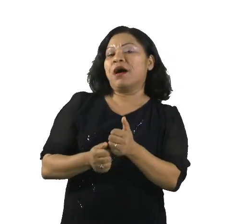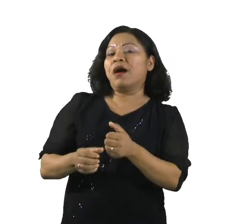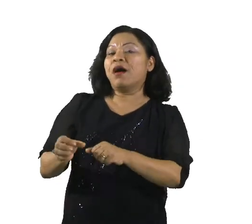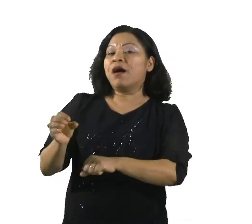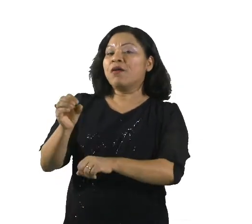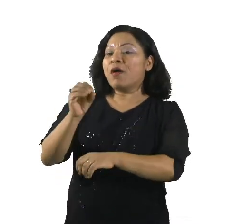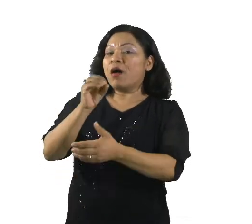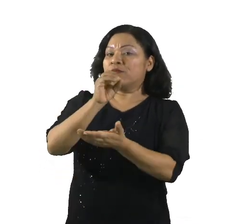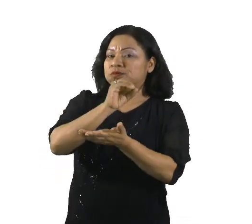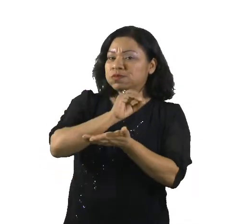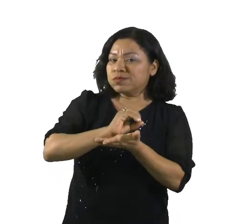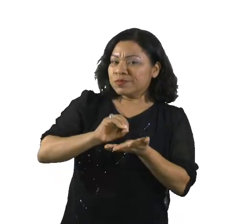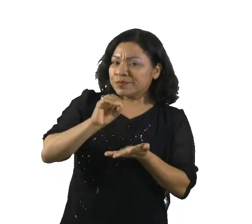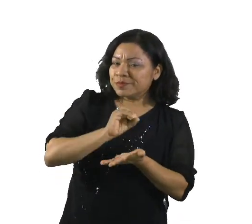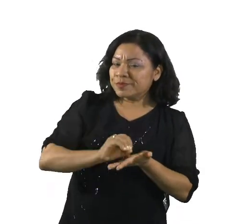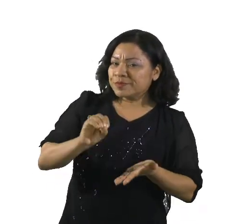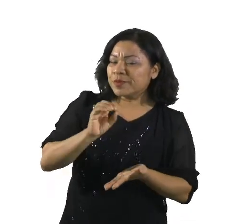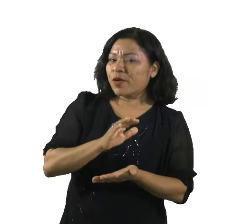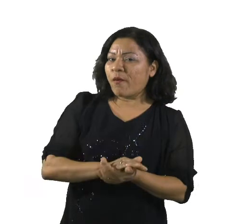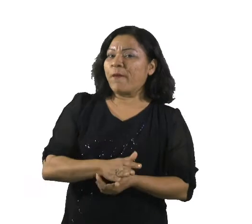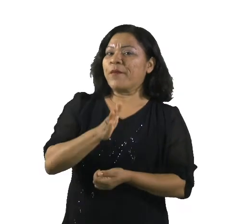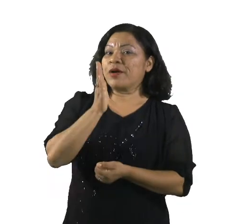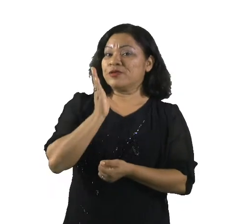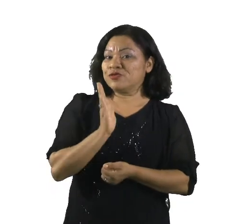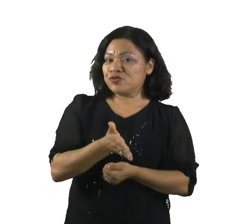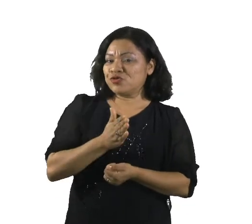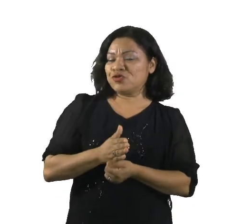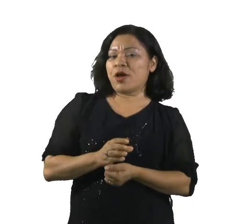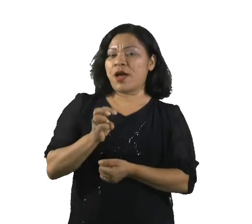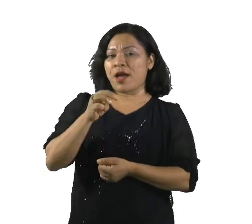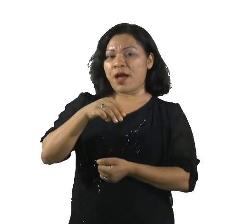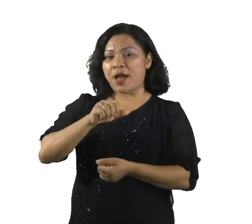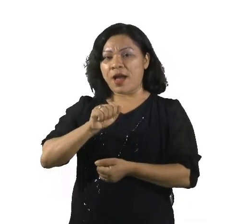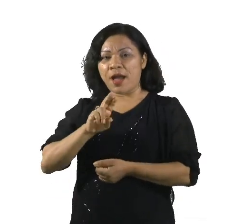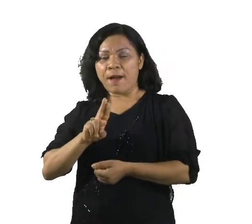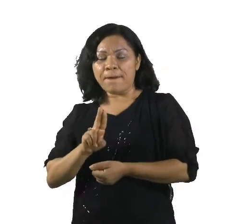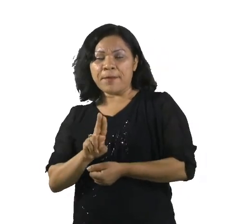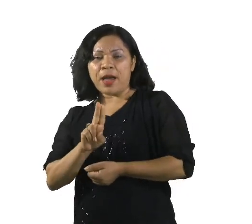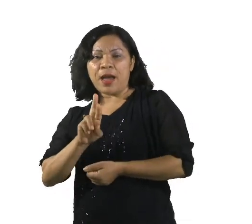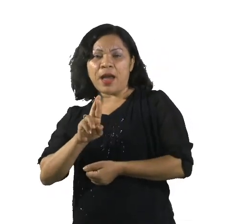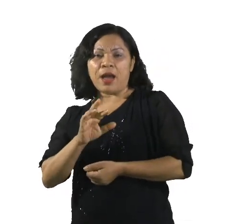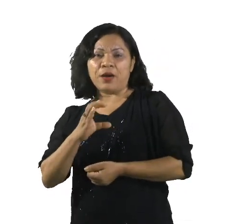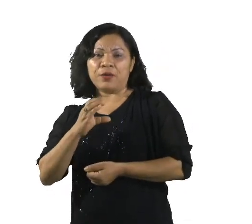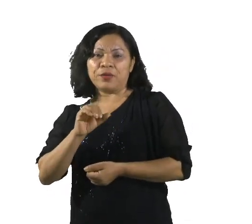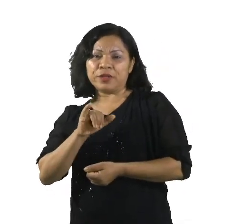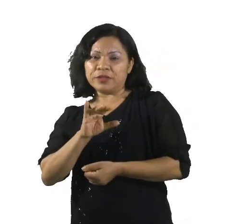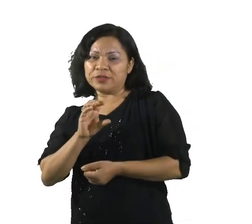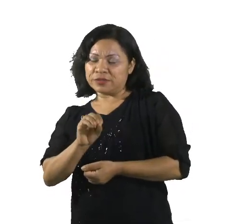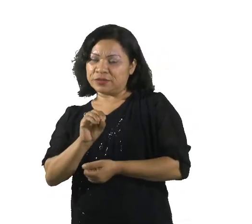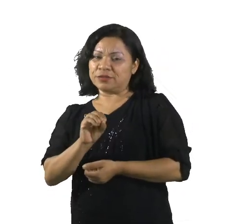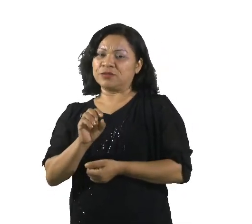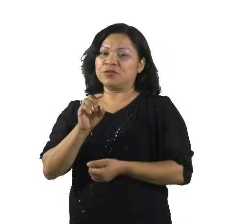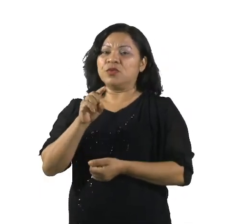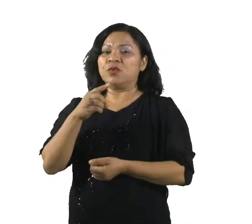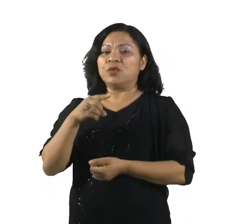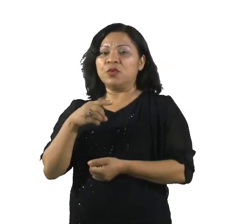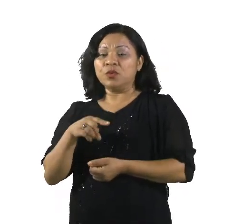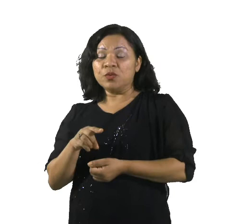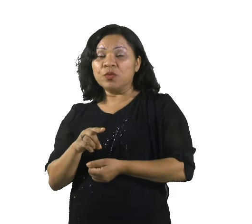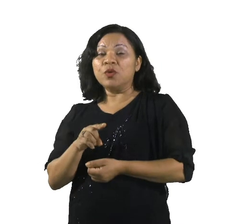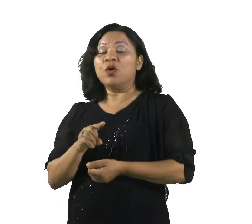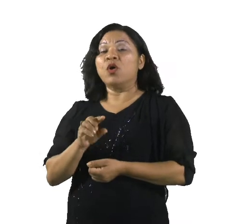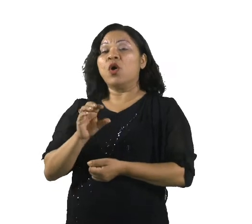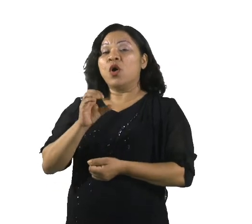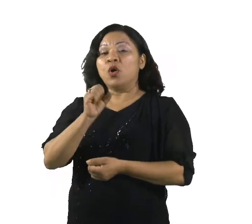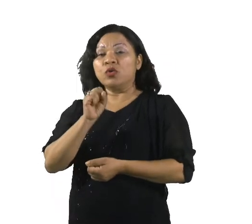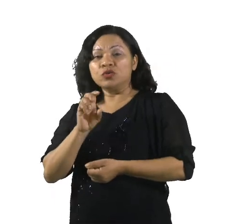de Souza, com a turma da Mônica Jovem, ele fez uma versão em quadrinhos para essa obra de Shakespeare. E